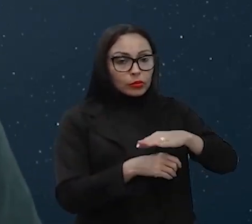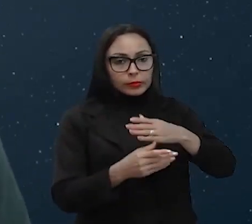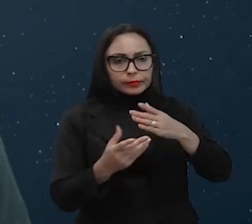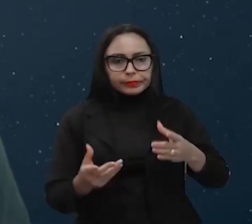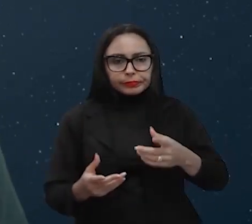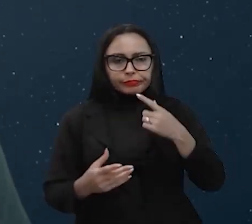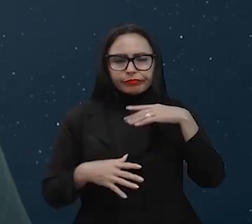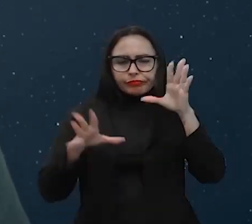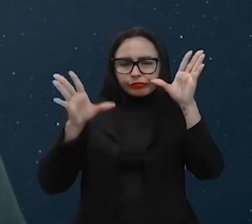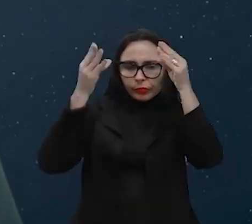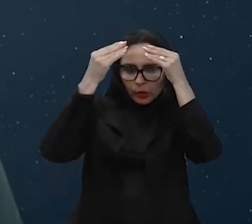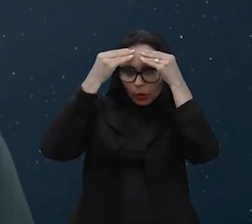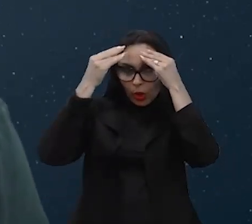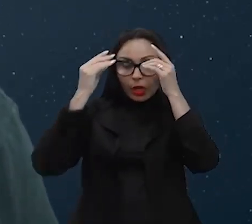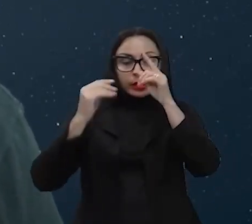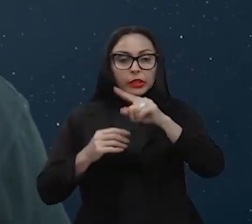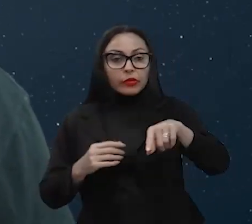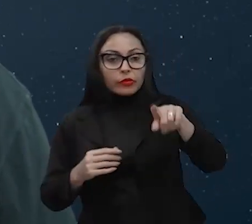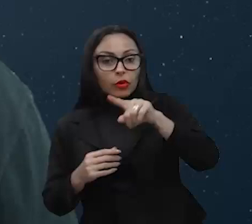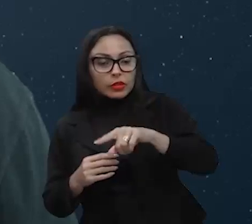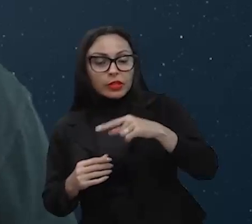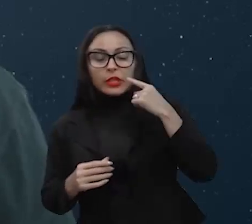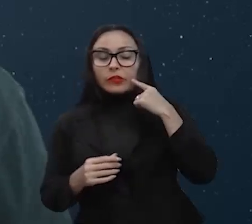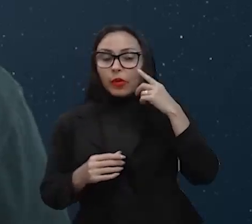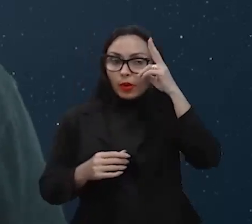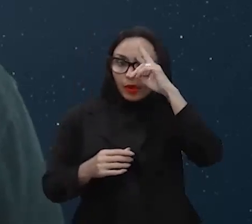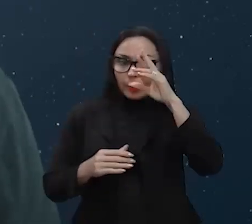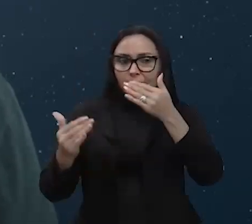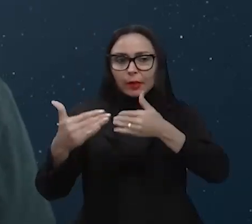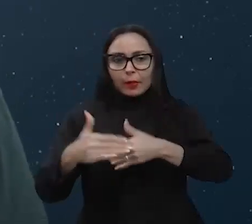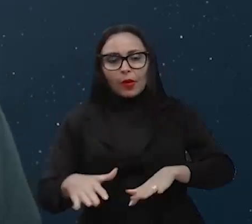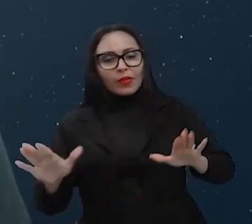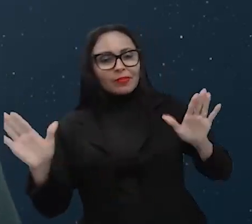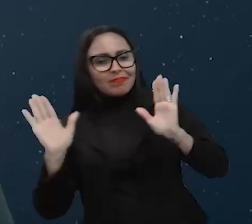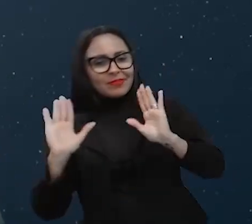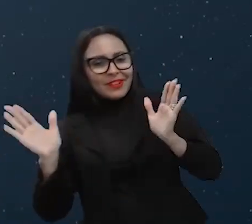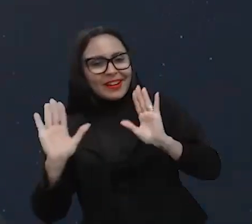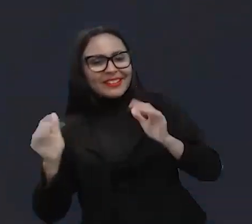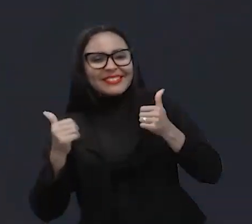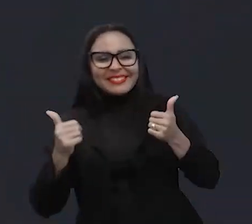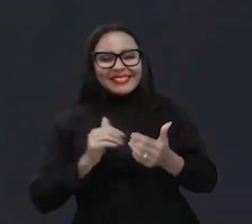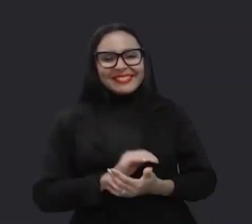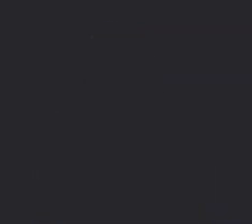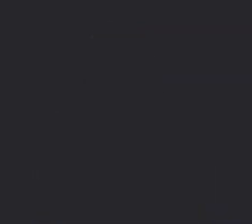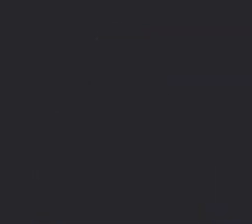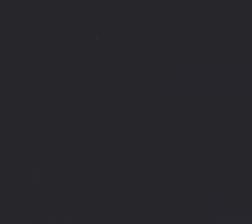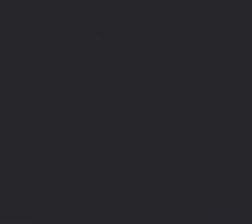disse, porque vocês vão usar na prova, tá? Ó, até a próxima. Beijo, valeu!